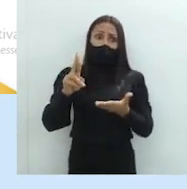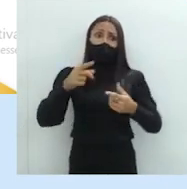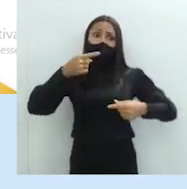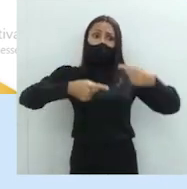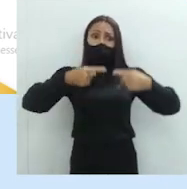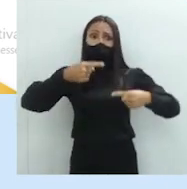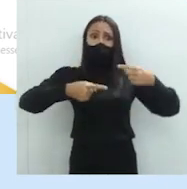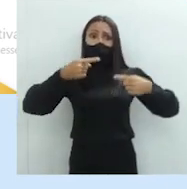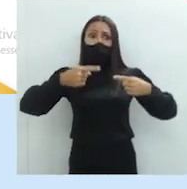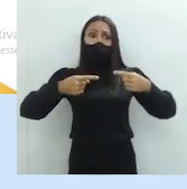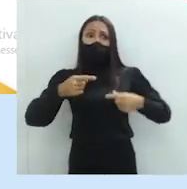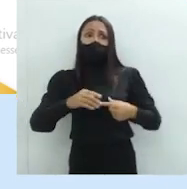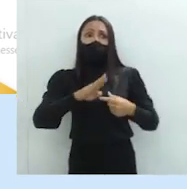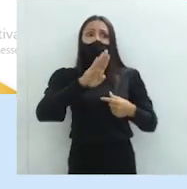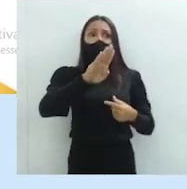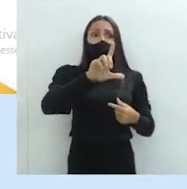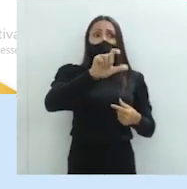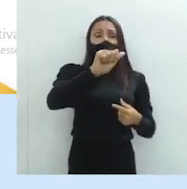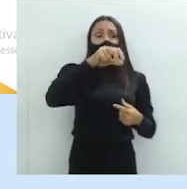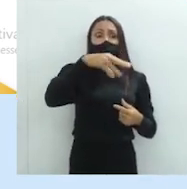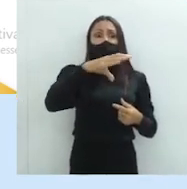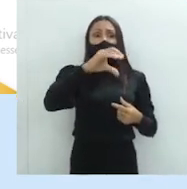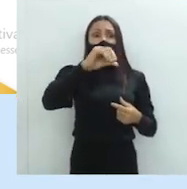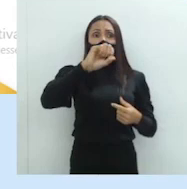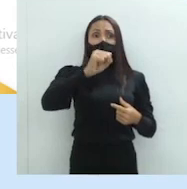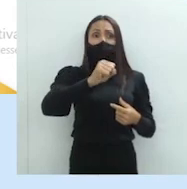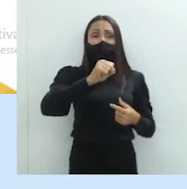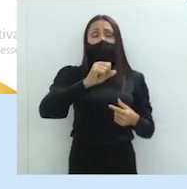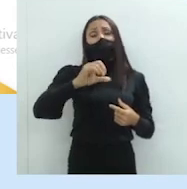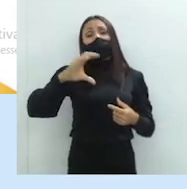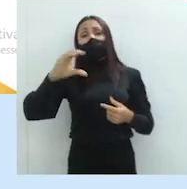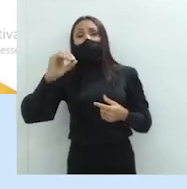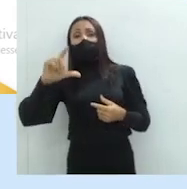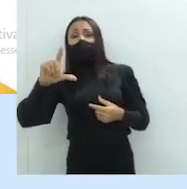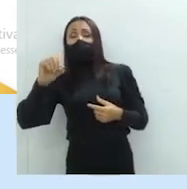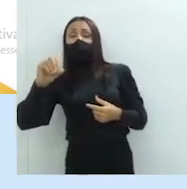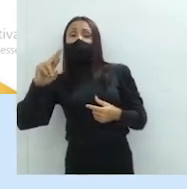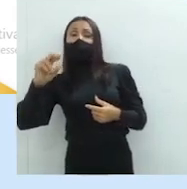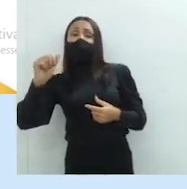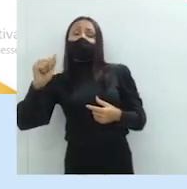políticas. Os blancos e colorados.